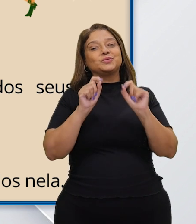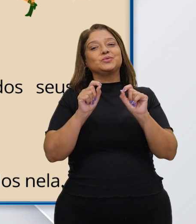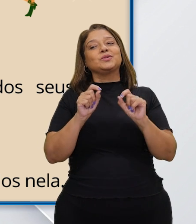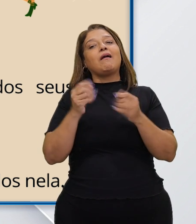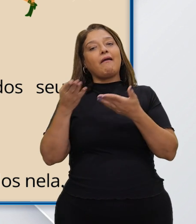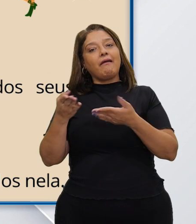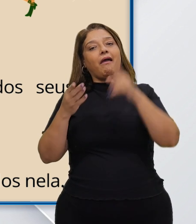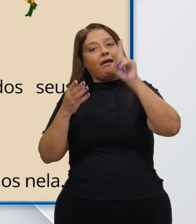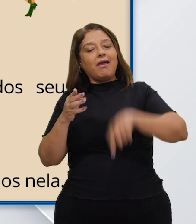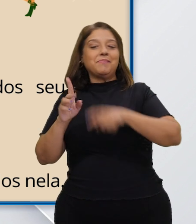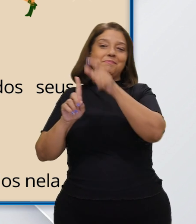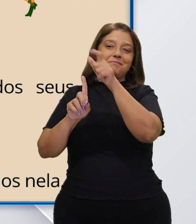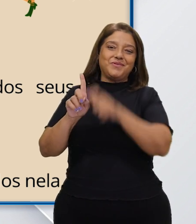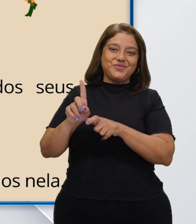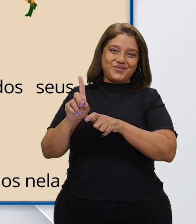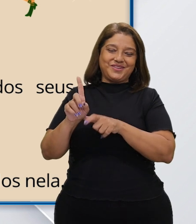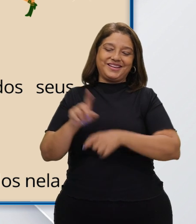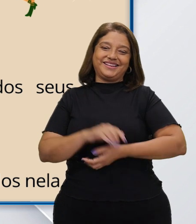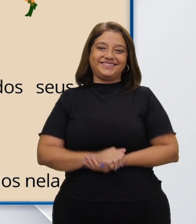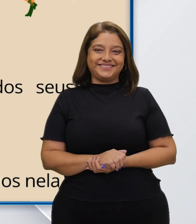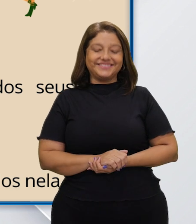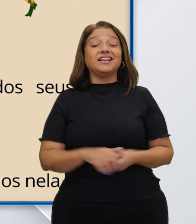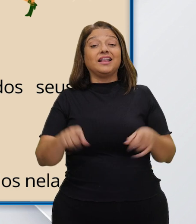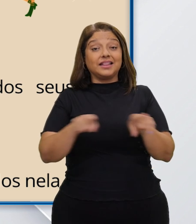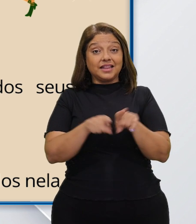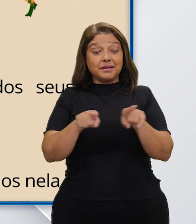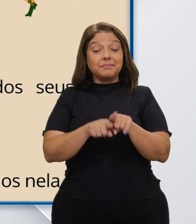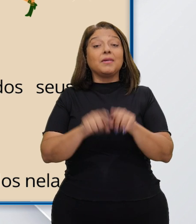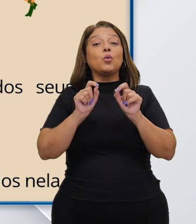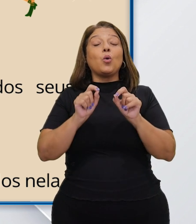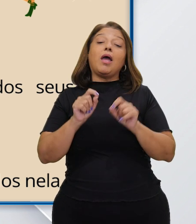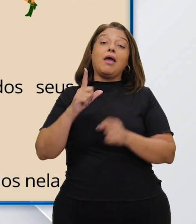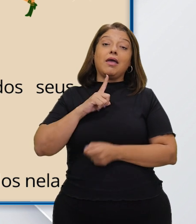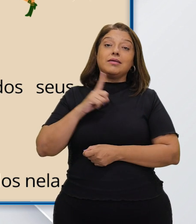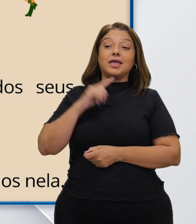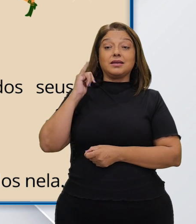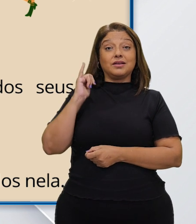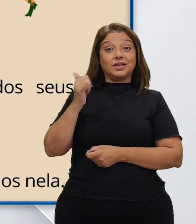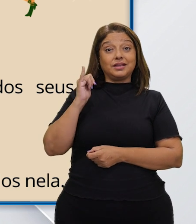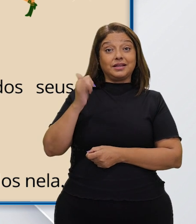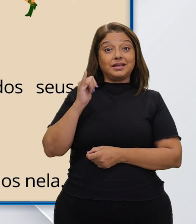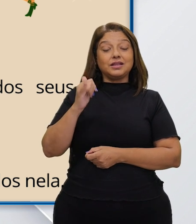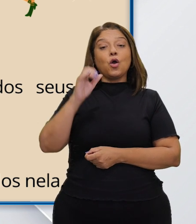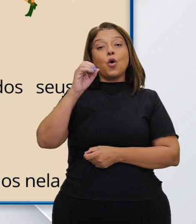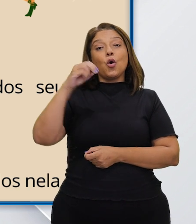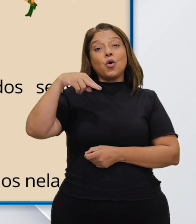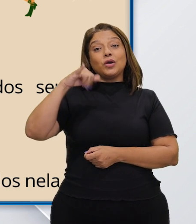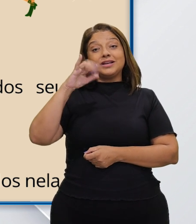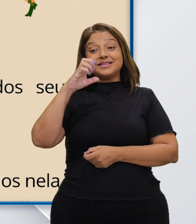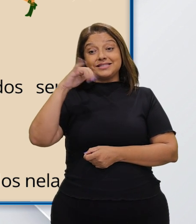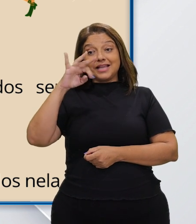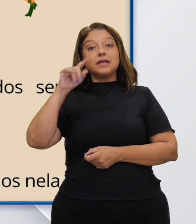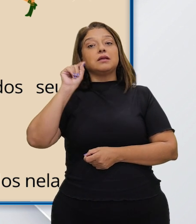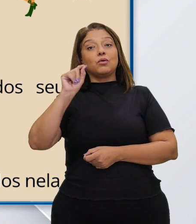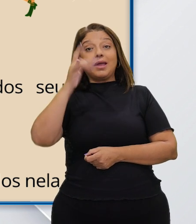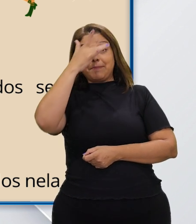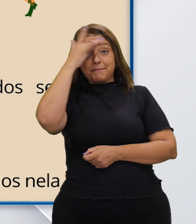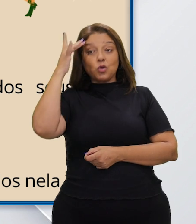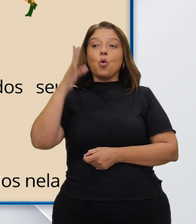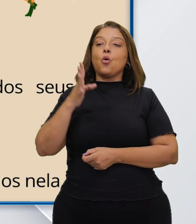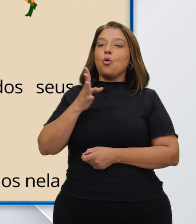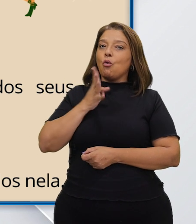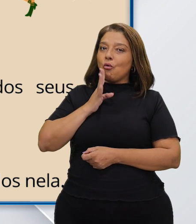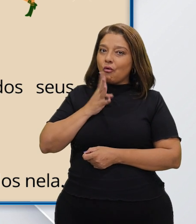de seus personagens. E também o narrador onisciente, que é aquele que conhece a história